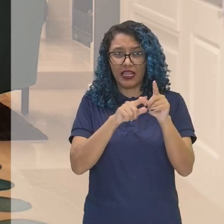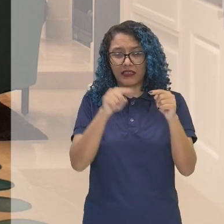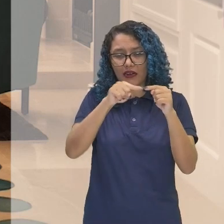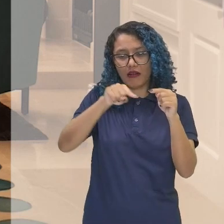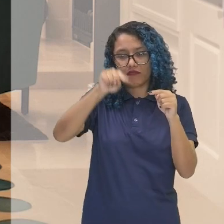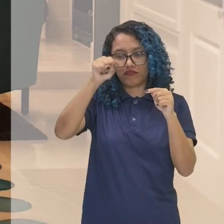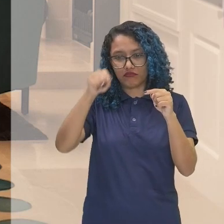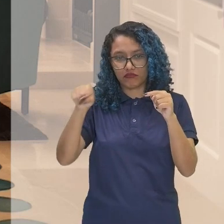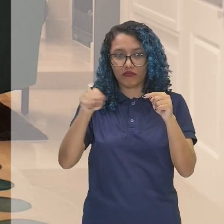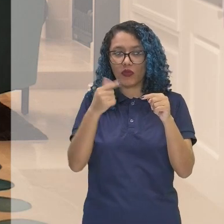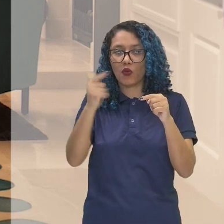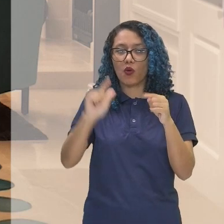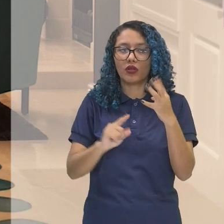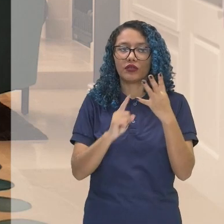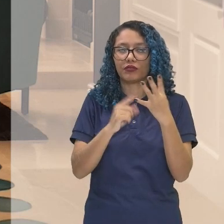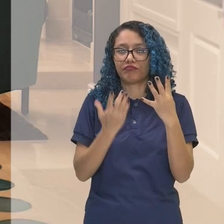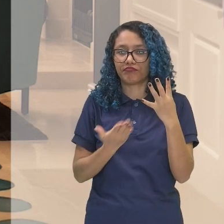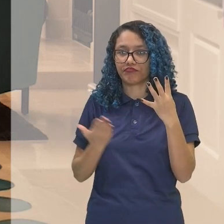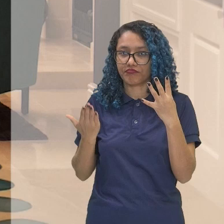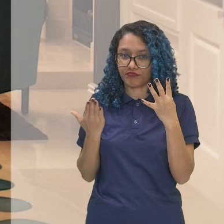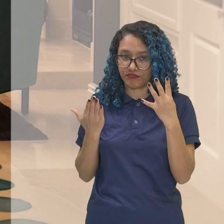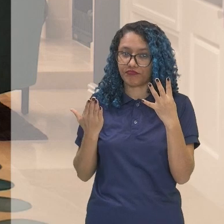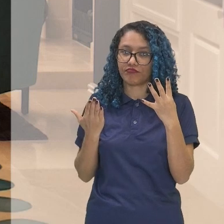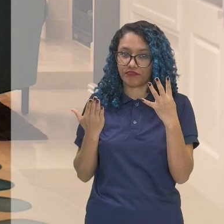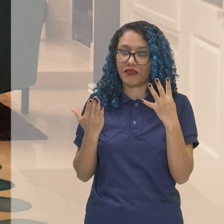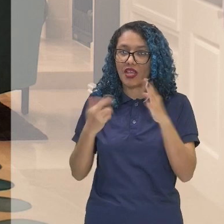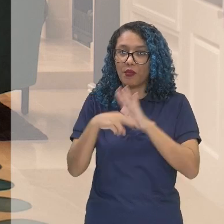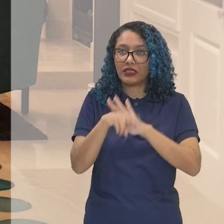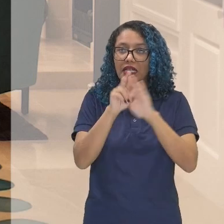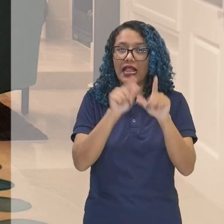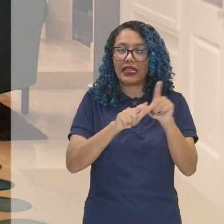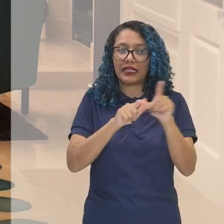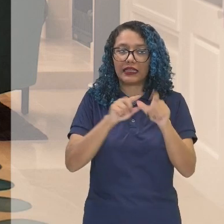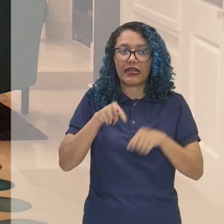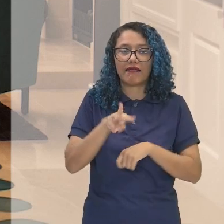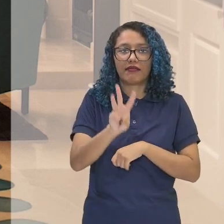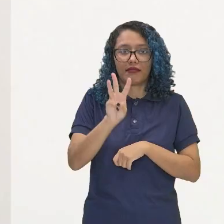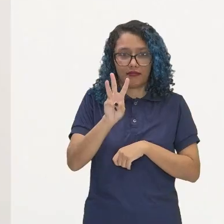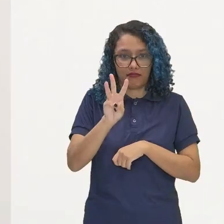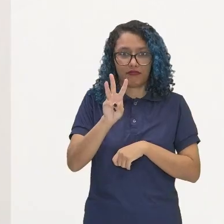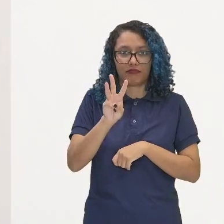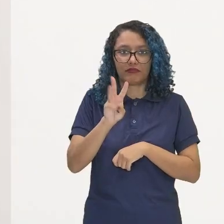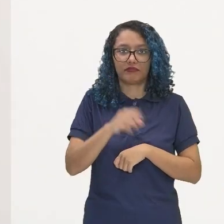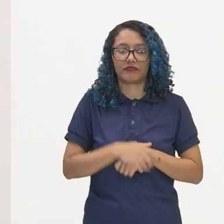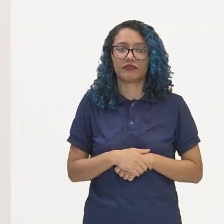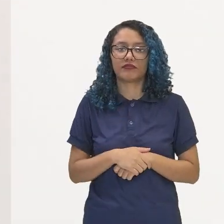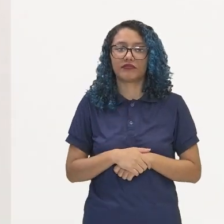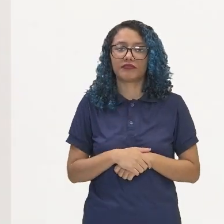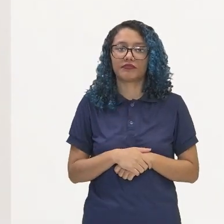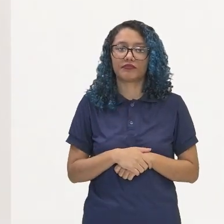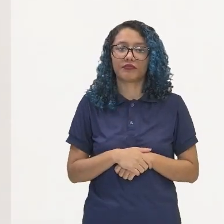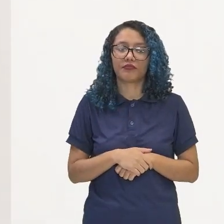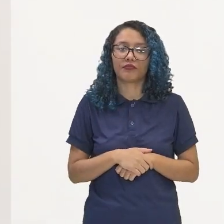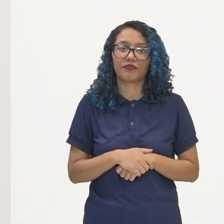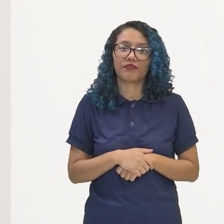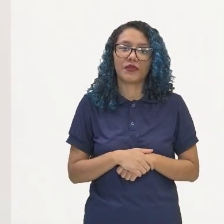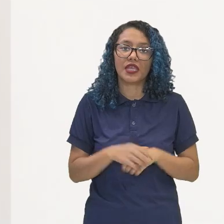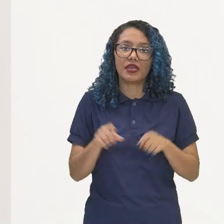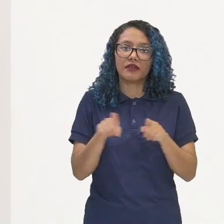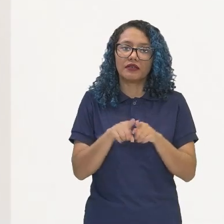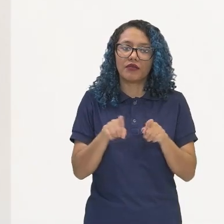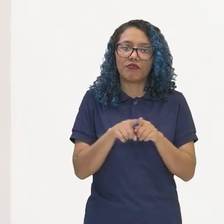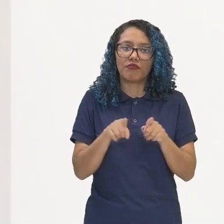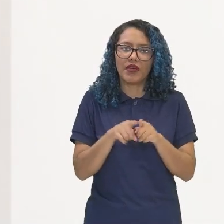potência elétrica, a sua unidade é o watt, e o aparelho é o watímetro. Claro que existem aí